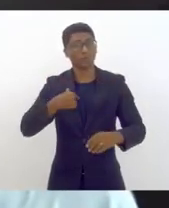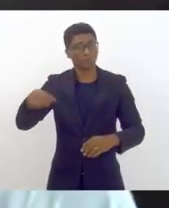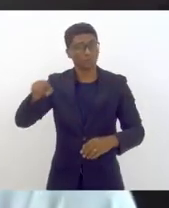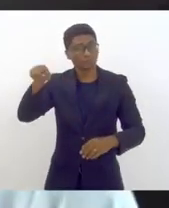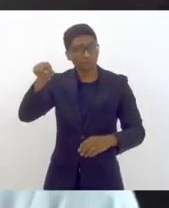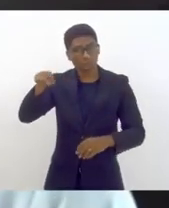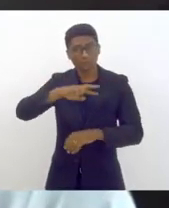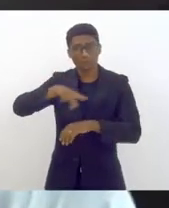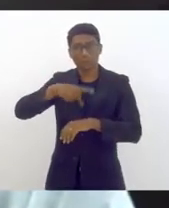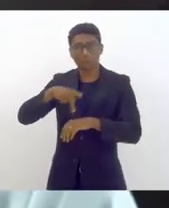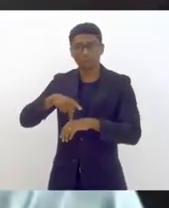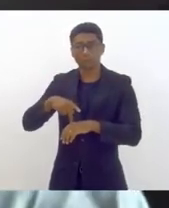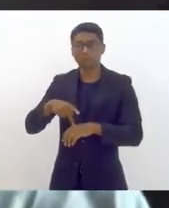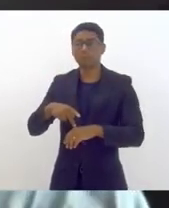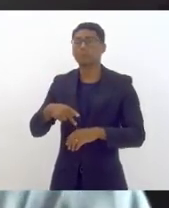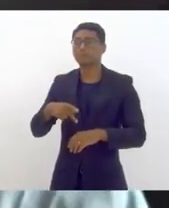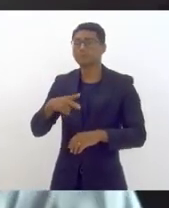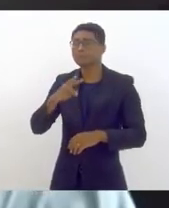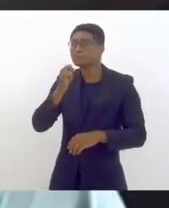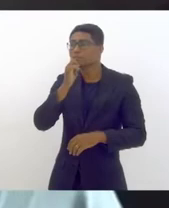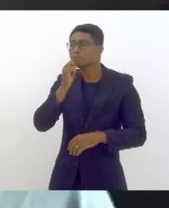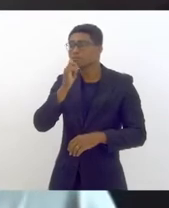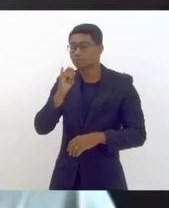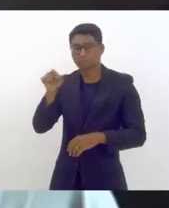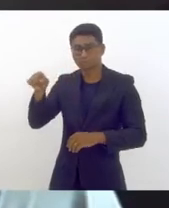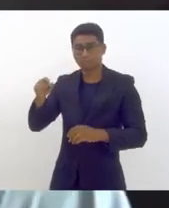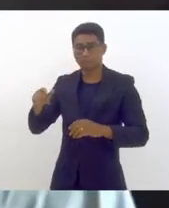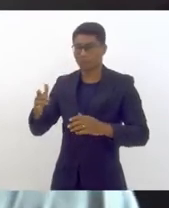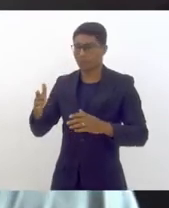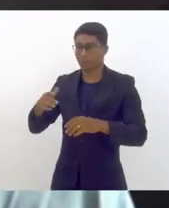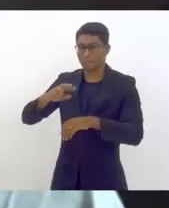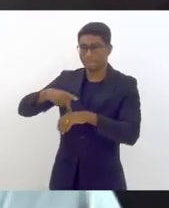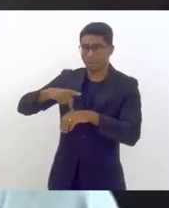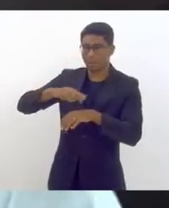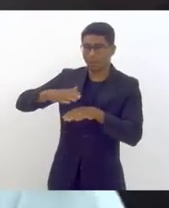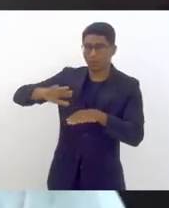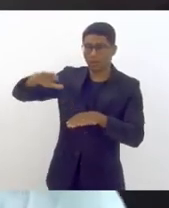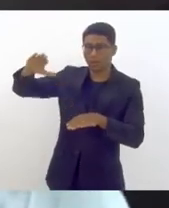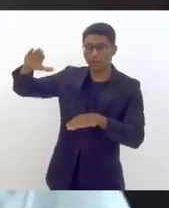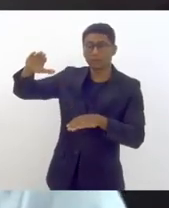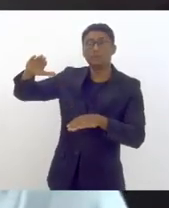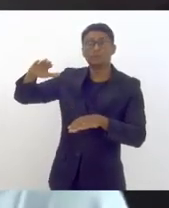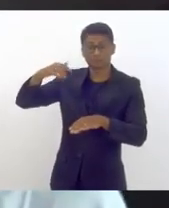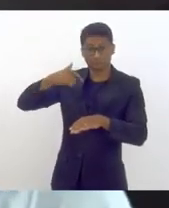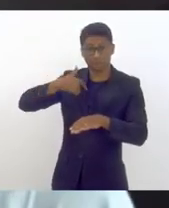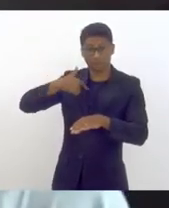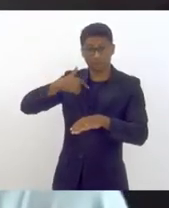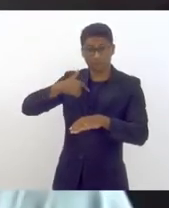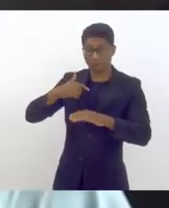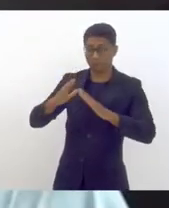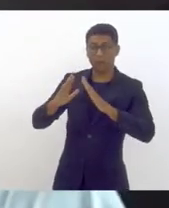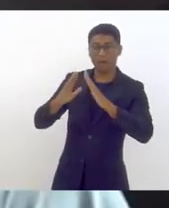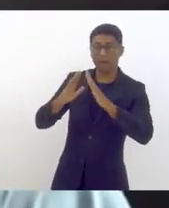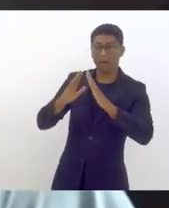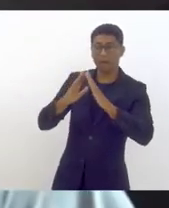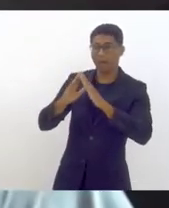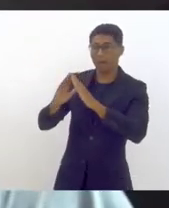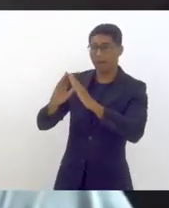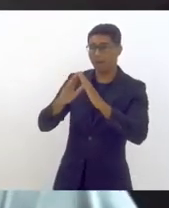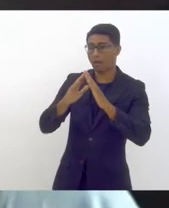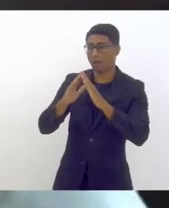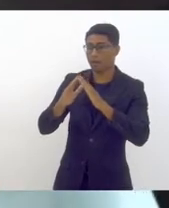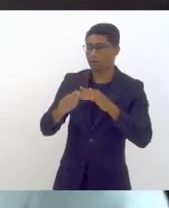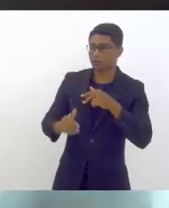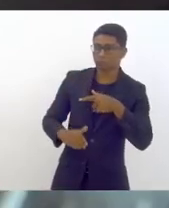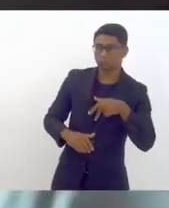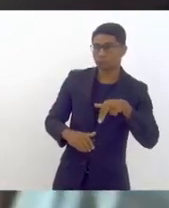para chegar nas montanhas, passei por dentro de propriedades privadas produtivas, lá com as suas vaquinhas, né, com os tradicionais